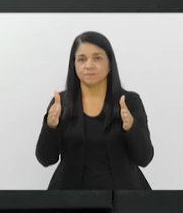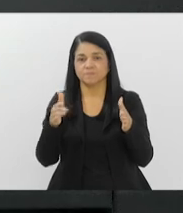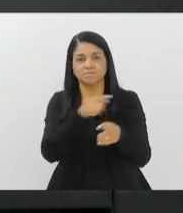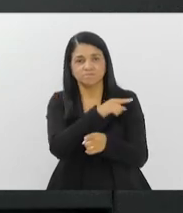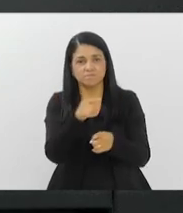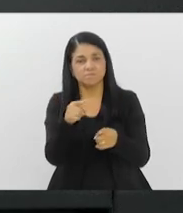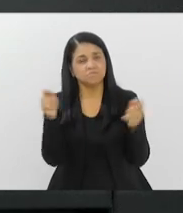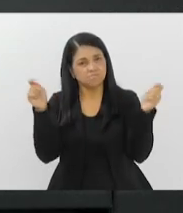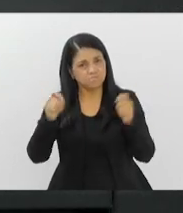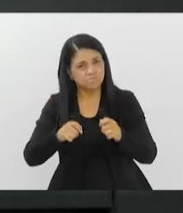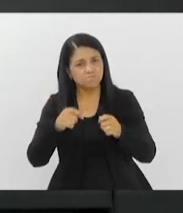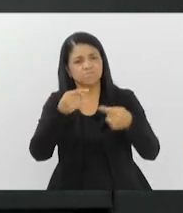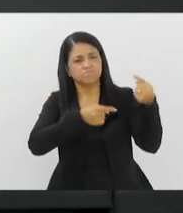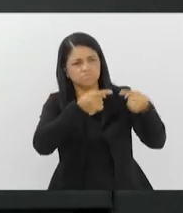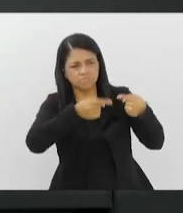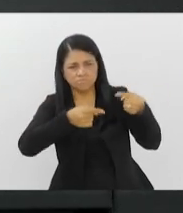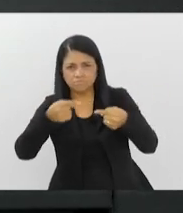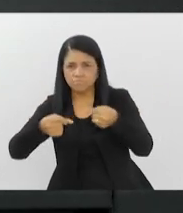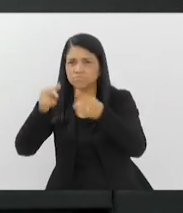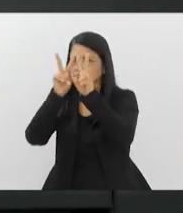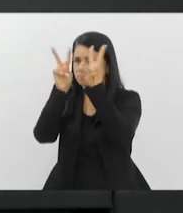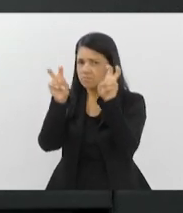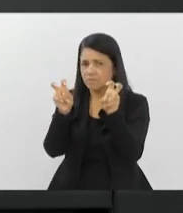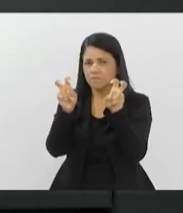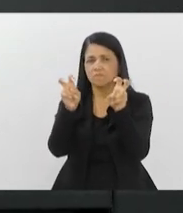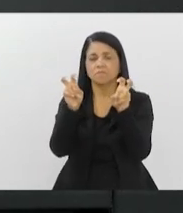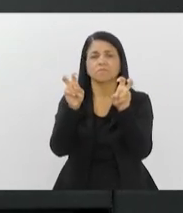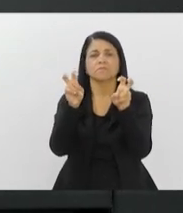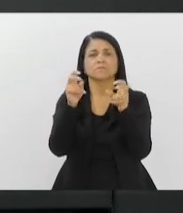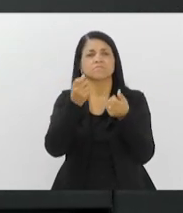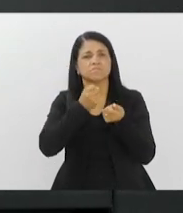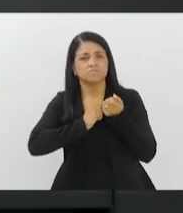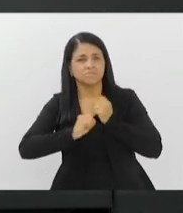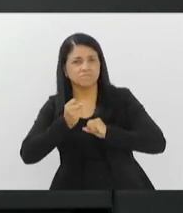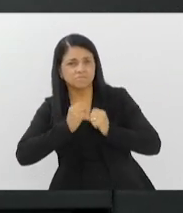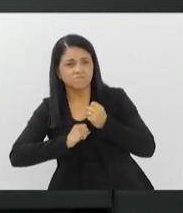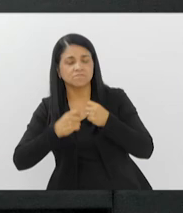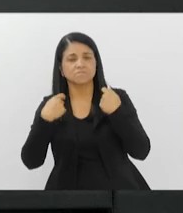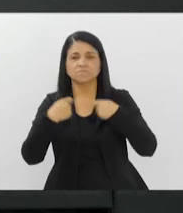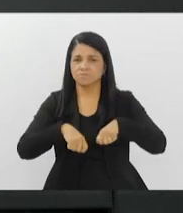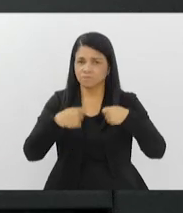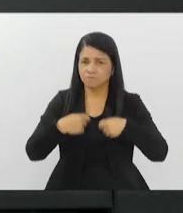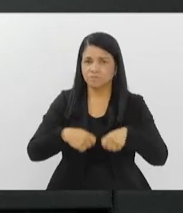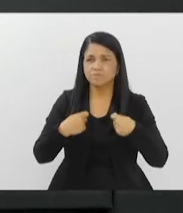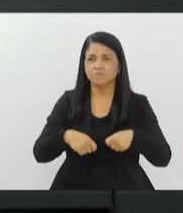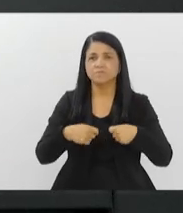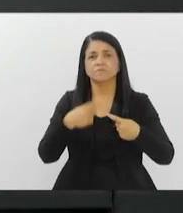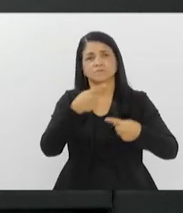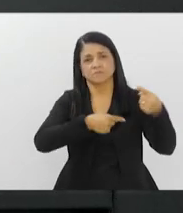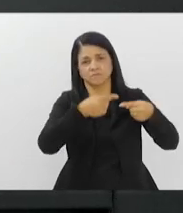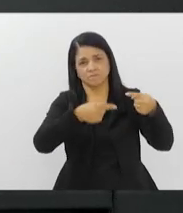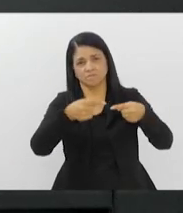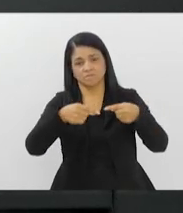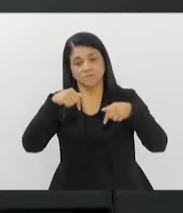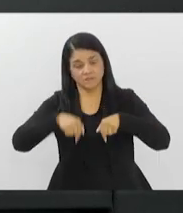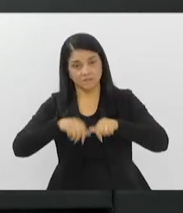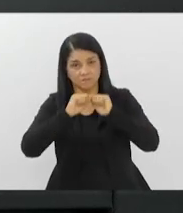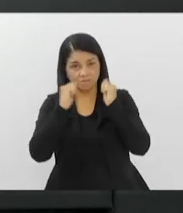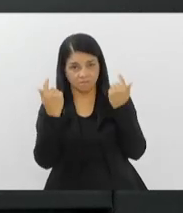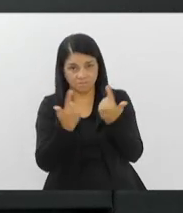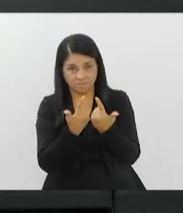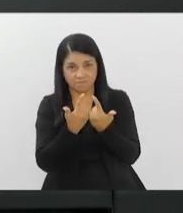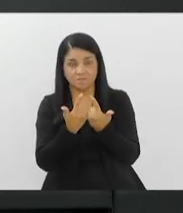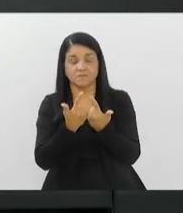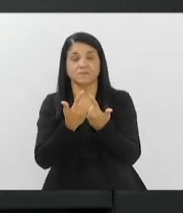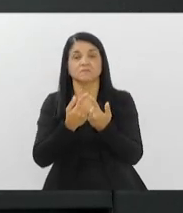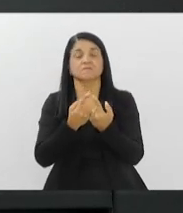possam trazer os seus debates, os seus anseios, as suas necessidades, para que aqui nessa casa a gente abra um